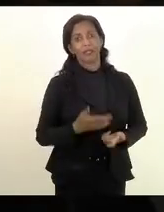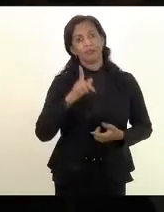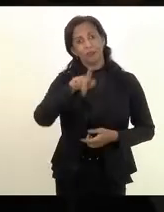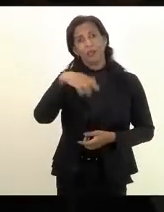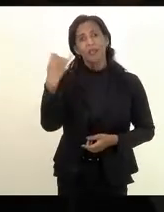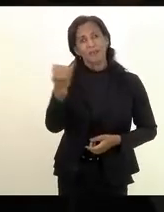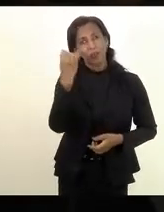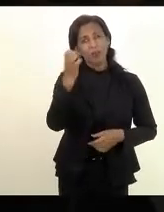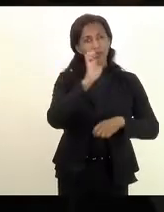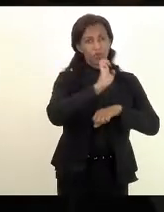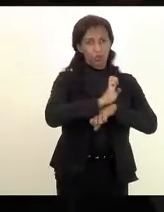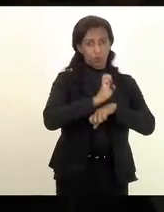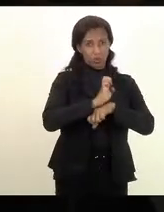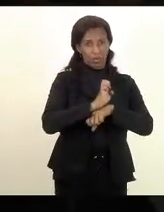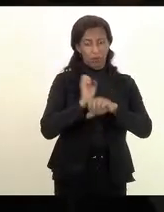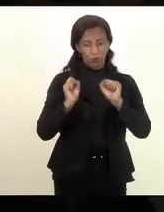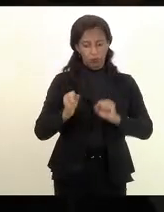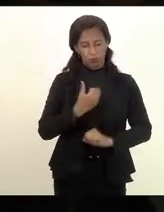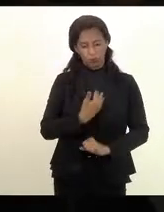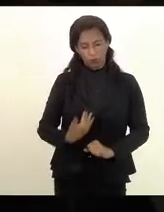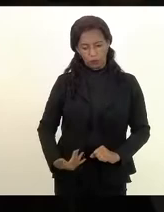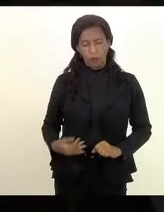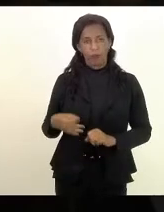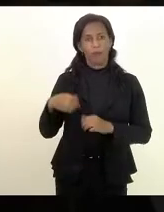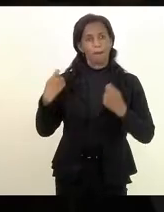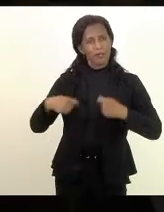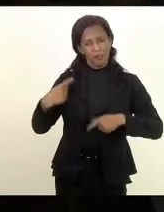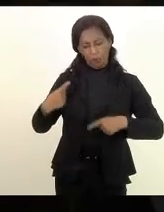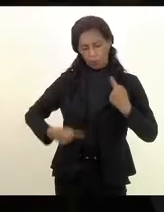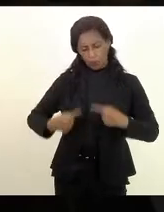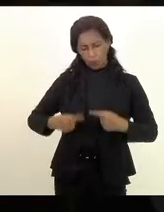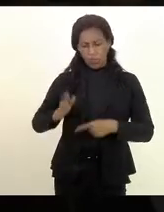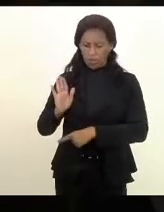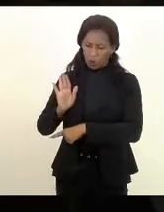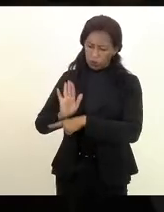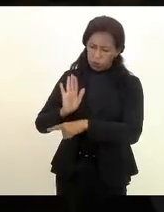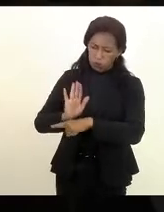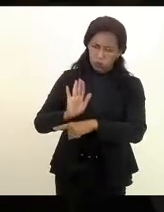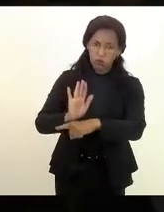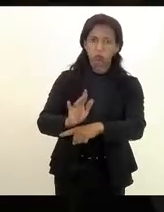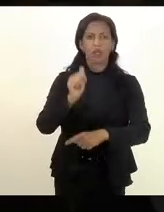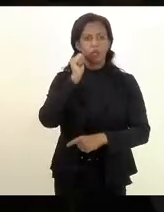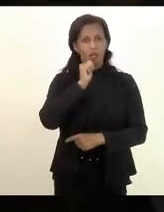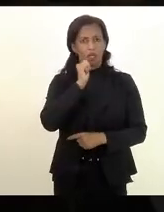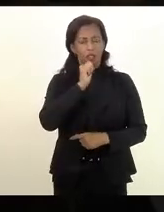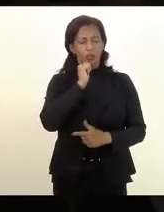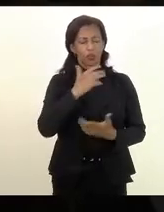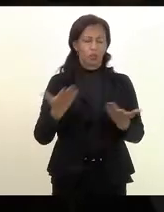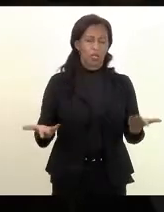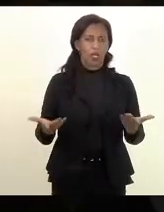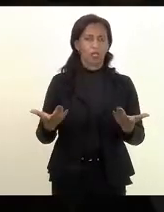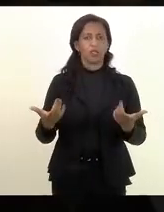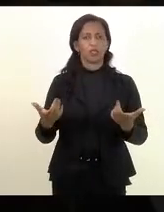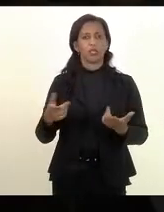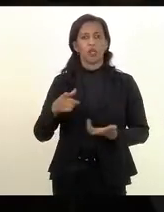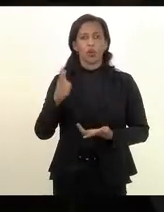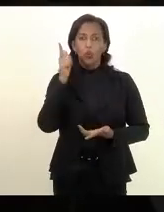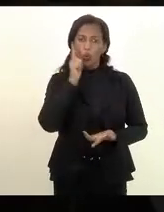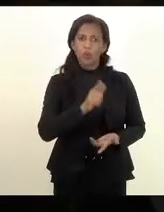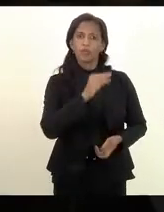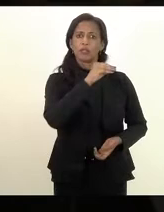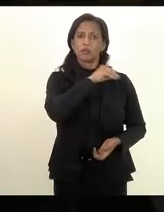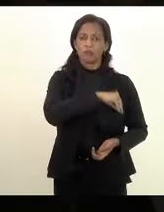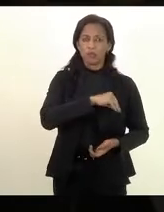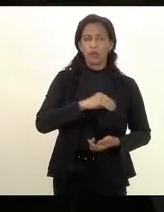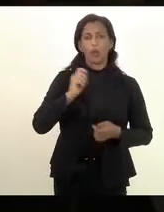estado que o poder público desencadeie políticas que permitam que as mulheres possam oferir renda possam trabalhar